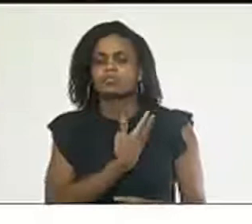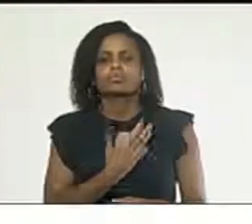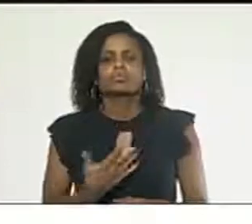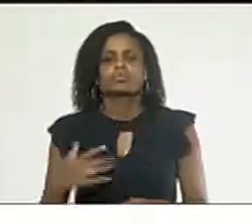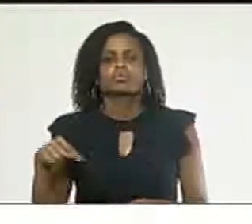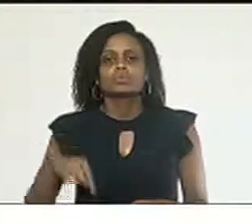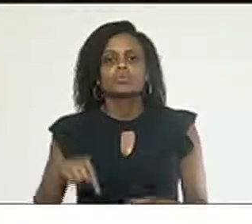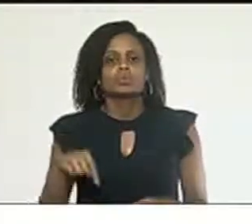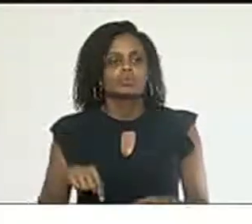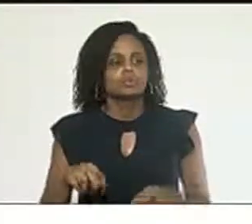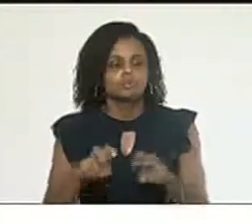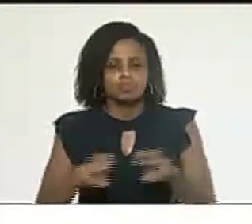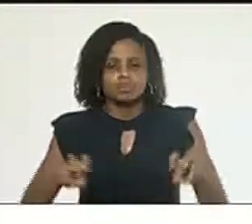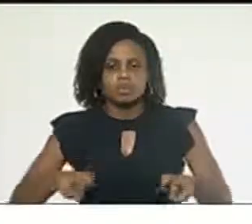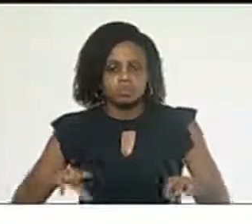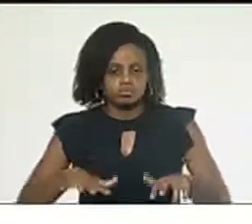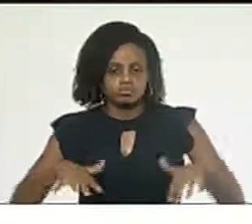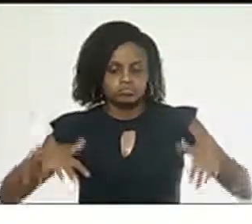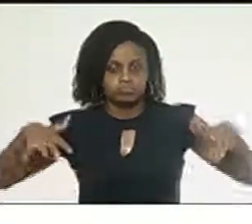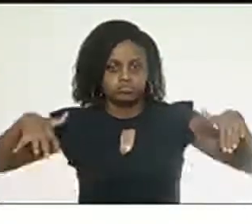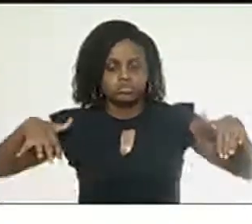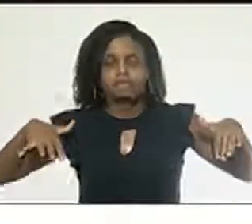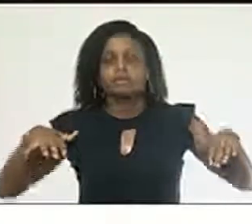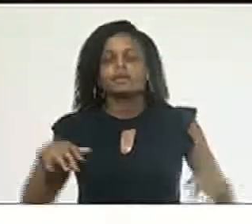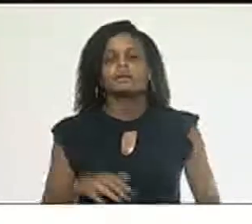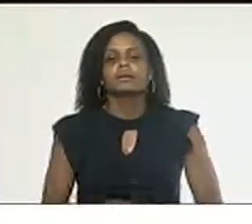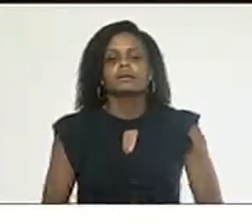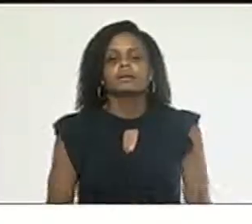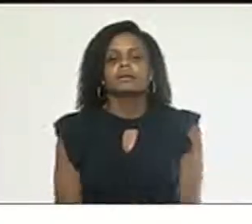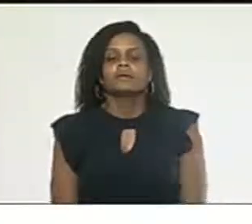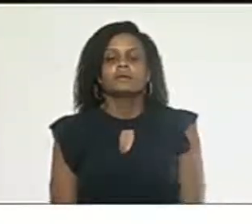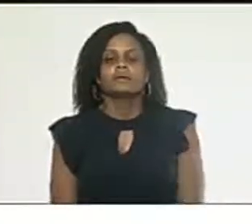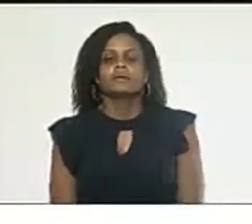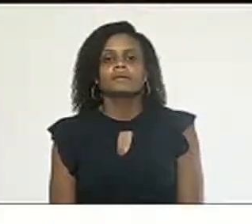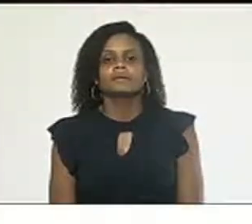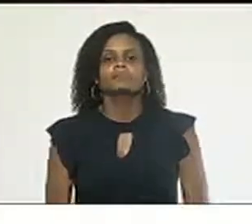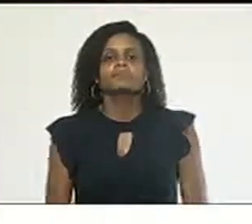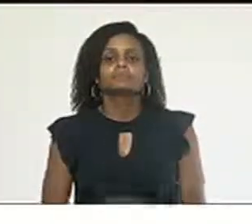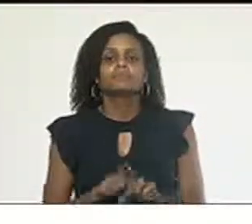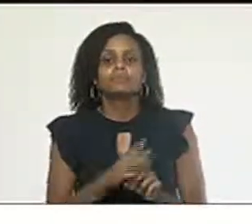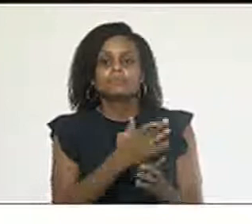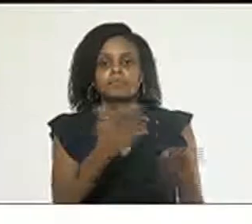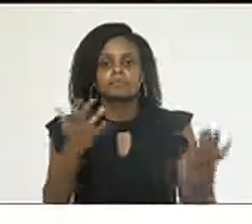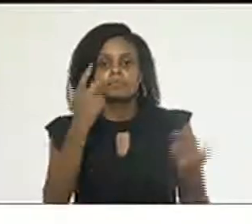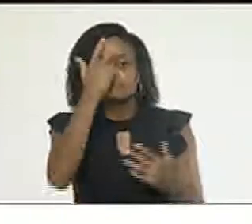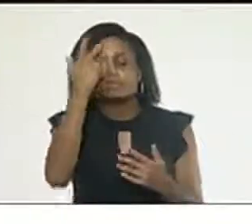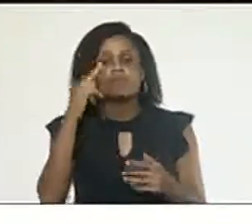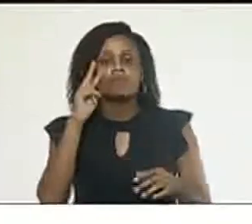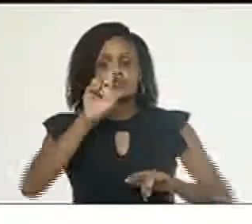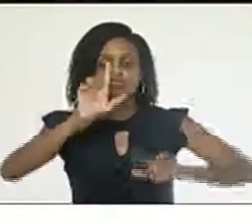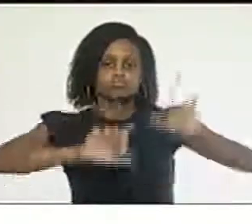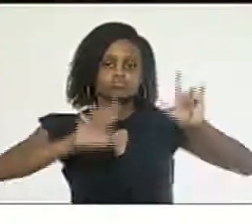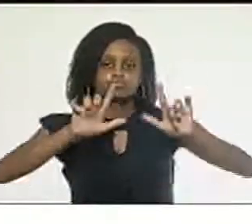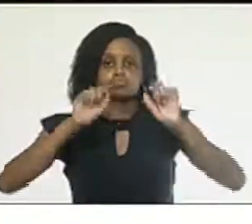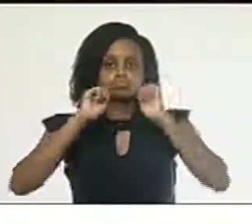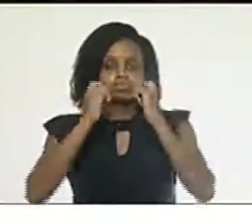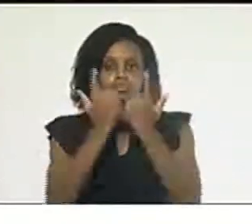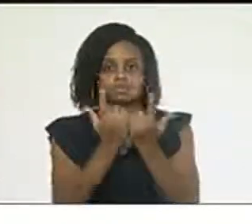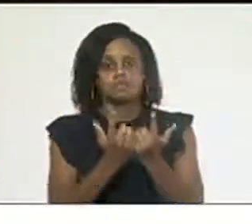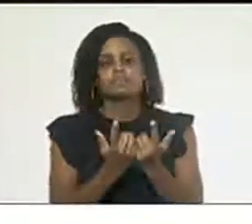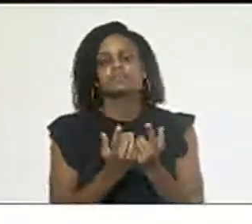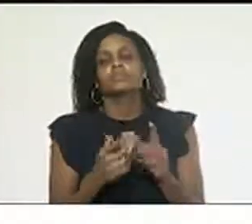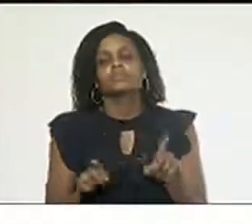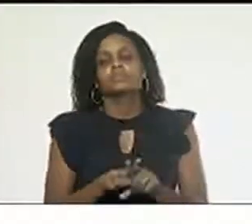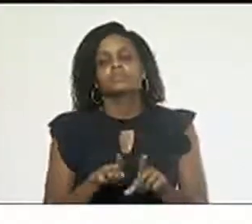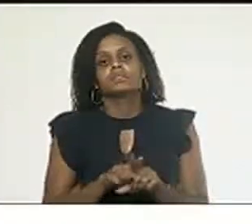que ocupam as dependências da galeria, aqueles que nos assistem pela TV Alege e aqueles que